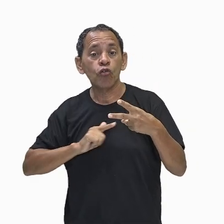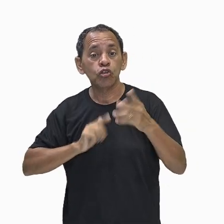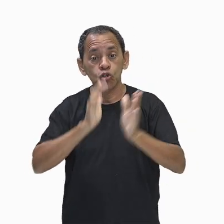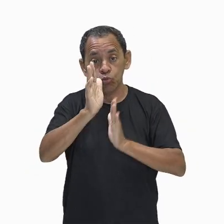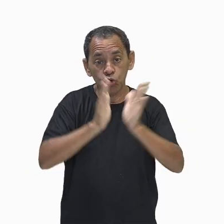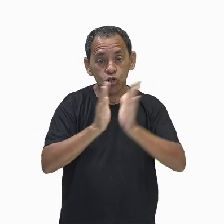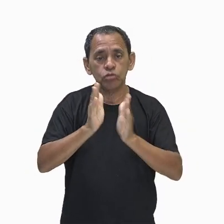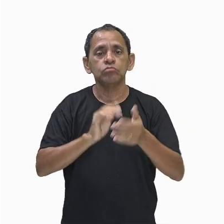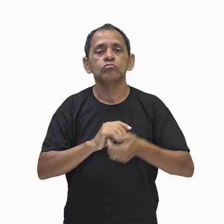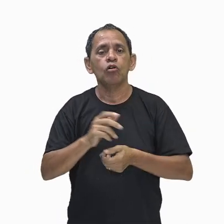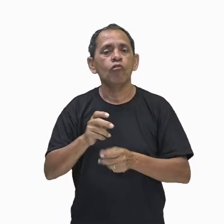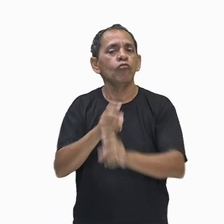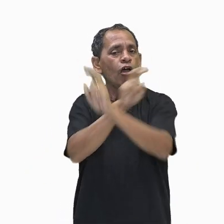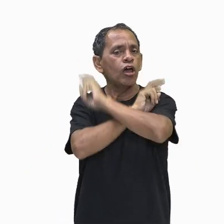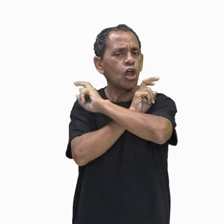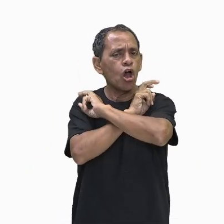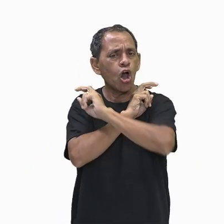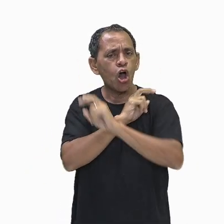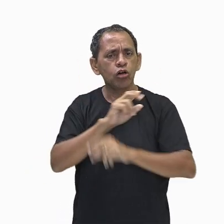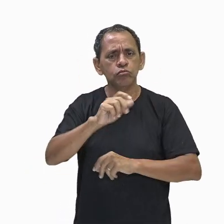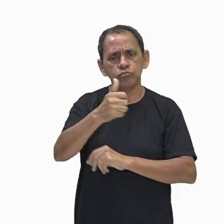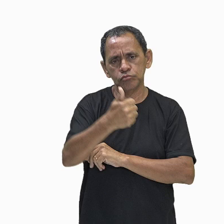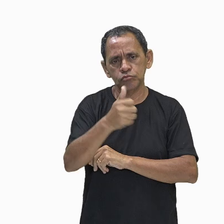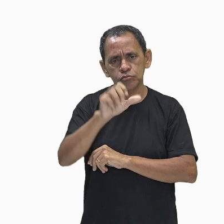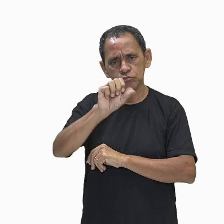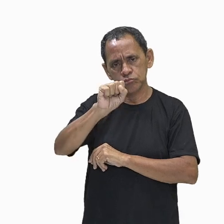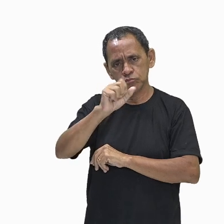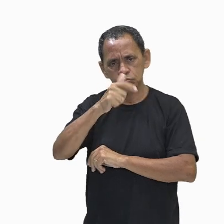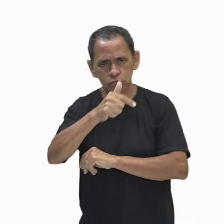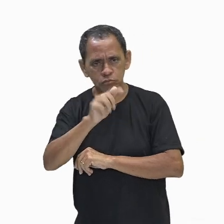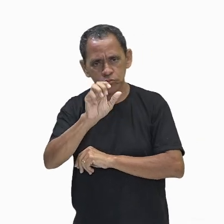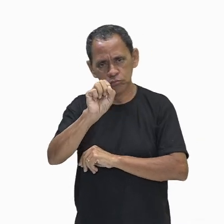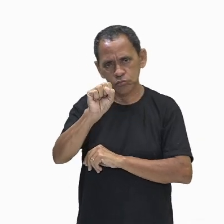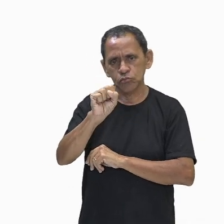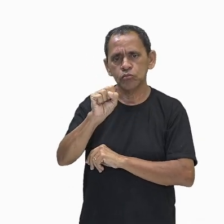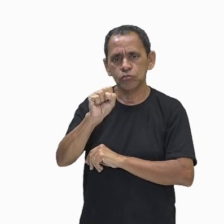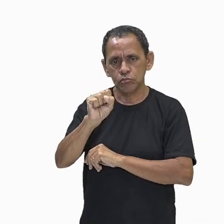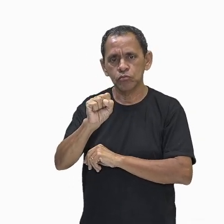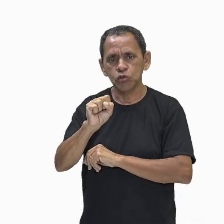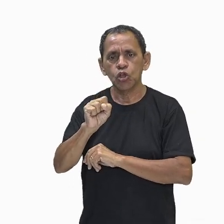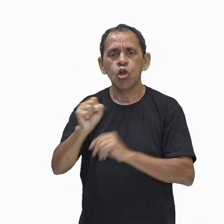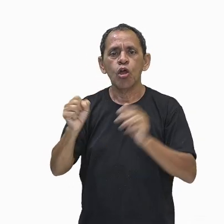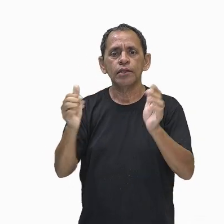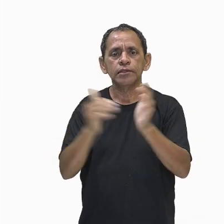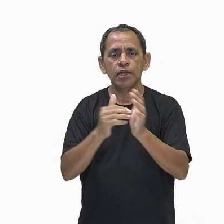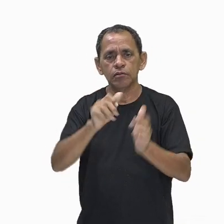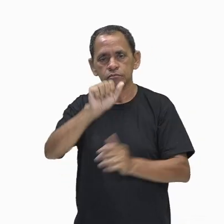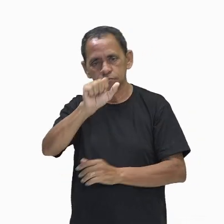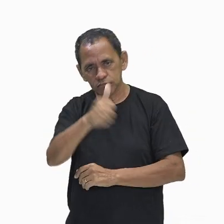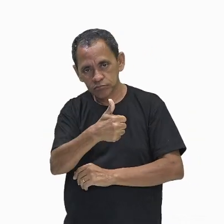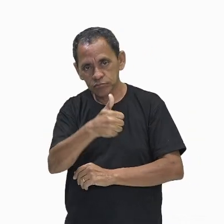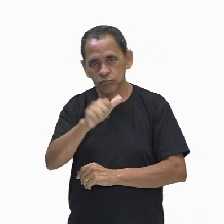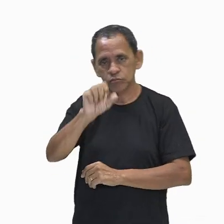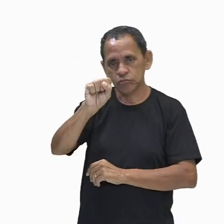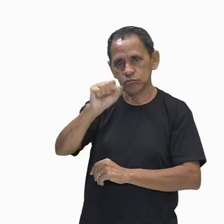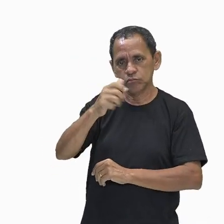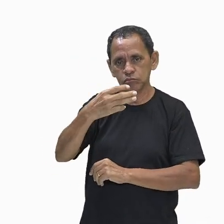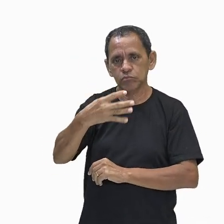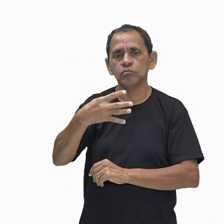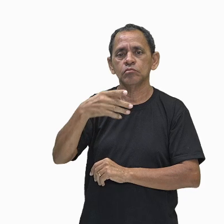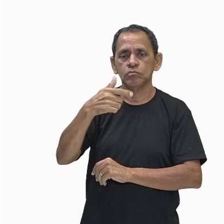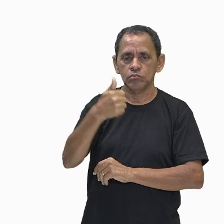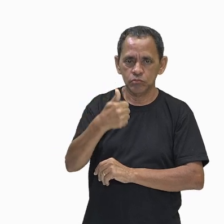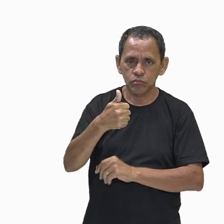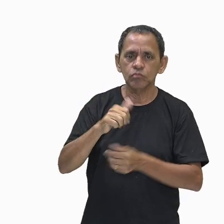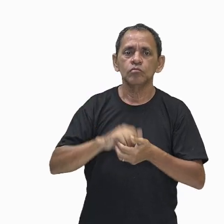tornou-se faraó por volta de 1878 a.C., deu continuidade às campanhas desenvolvidas na Núbia,